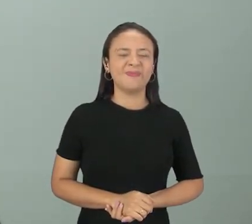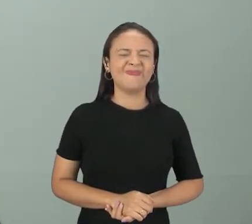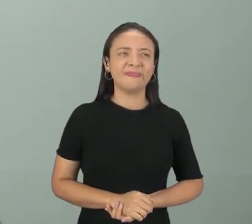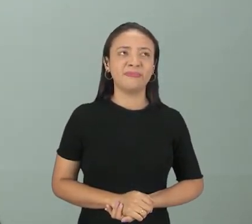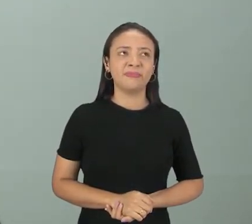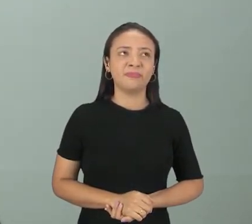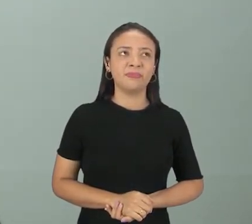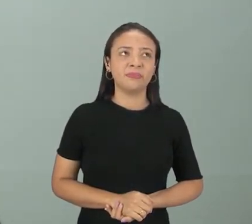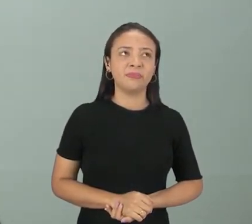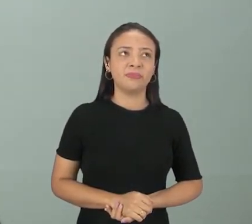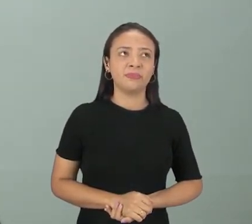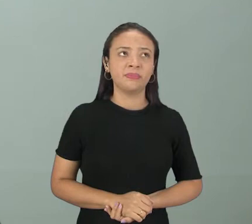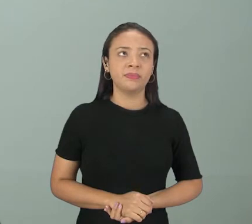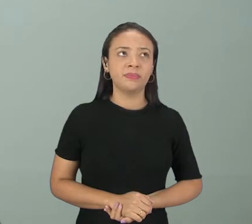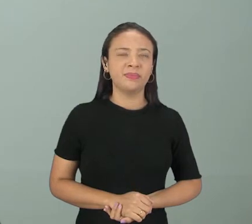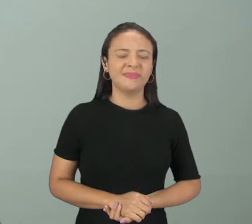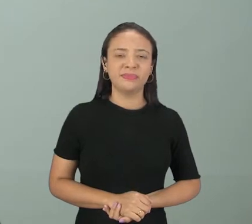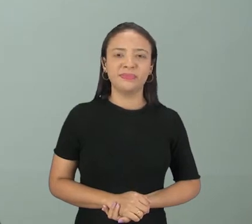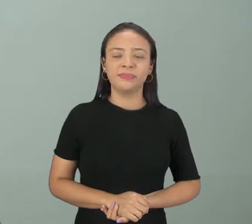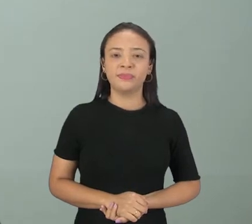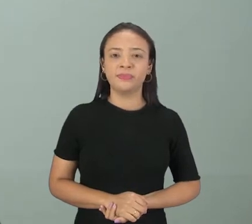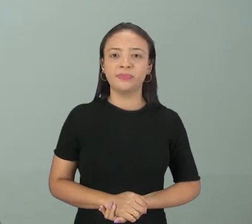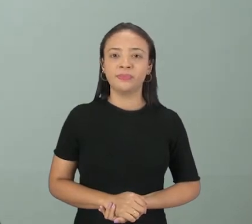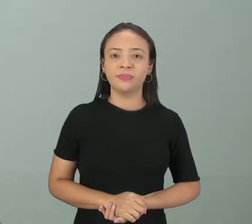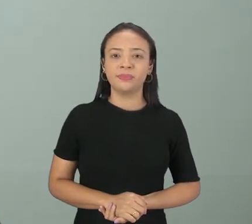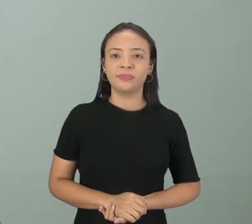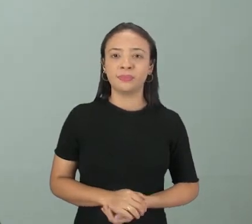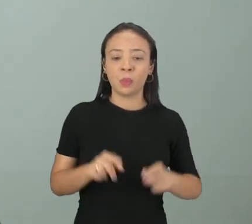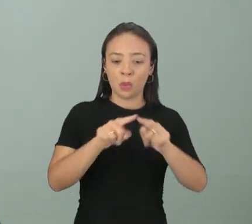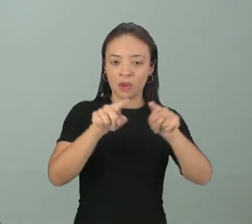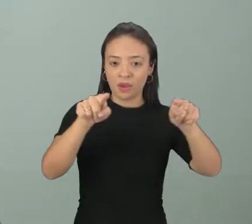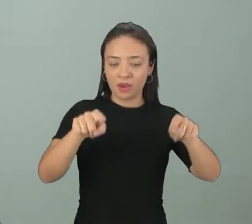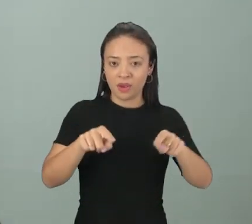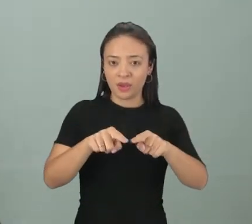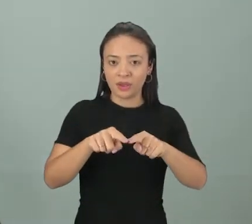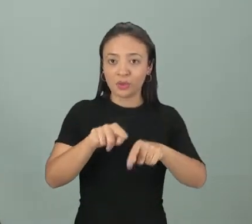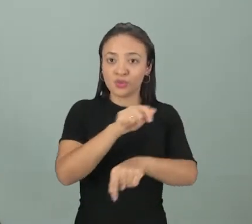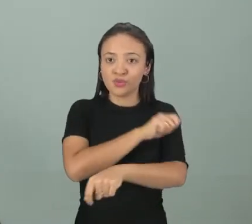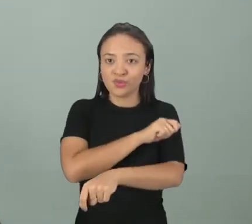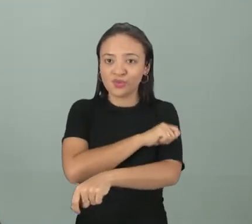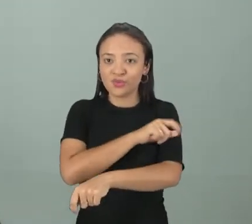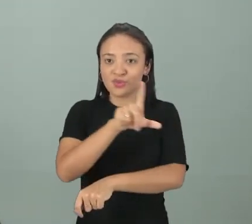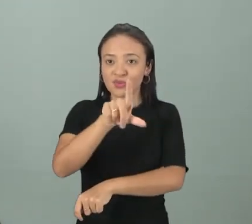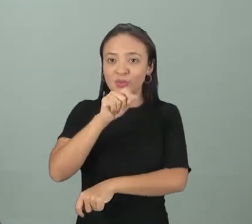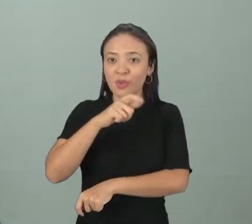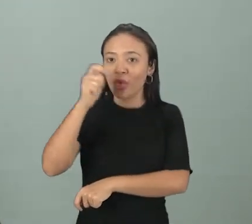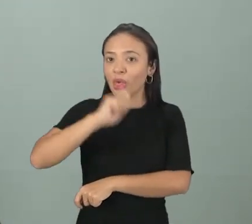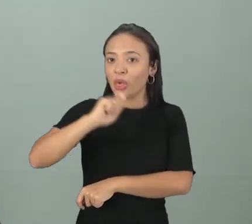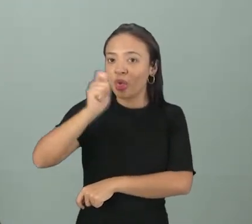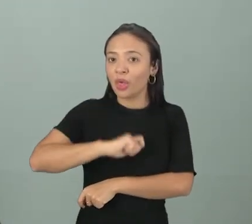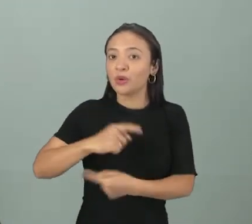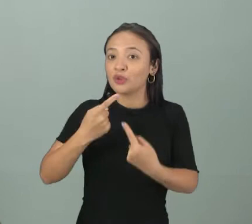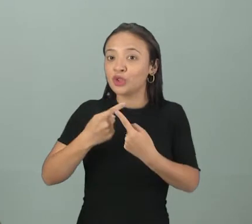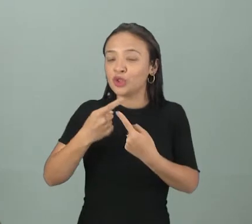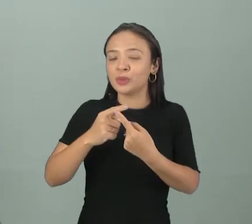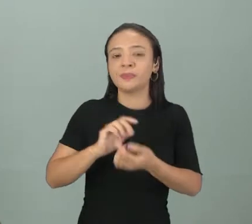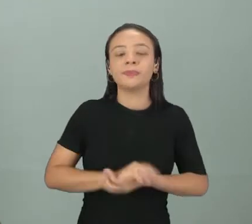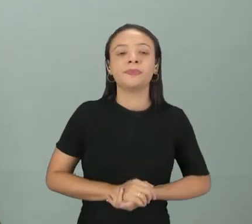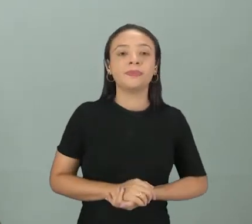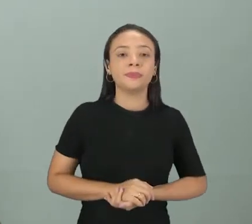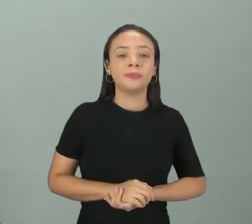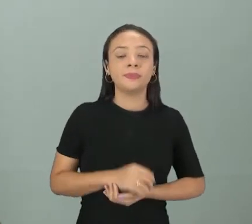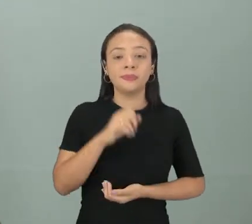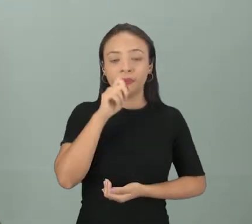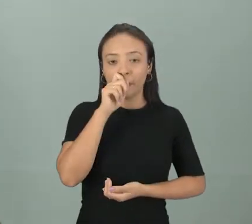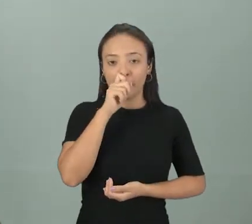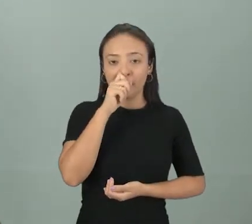preferência de sorvete da turma isso mesmo esse é o título da nossa tabela